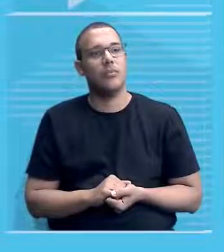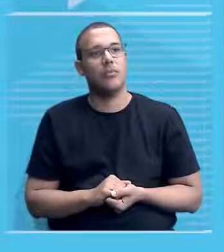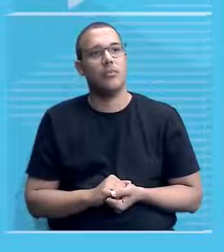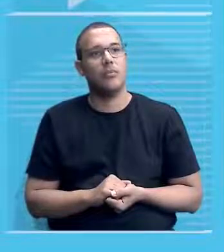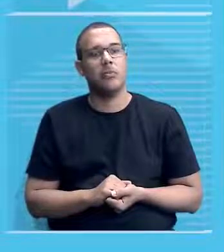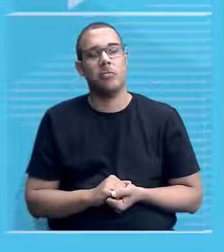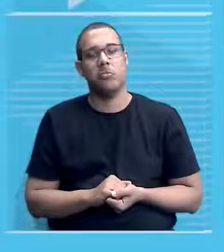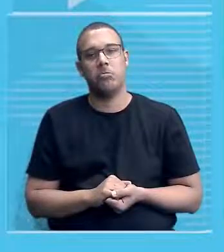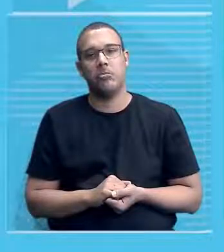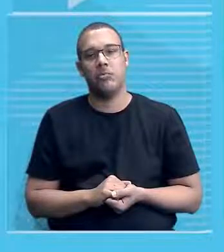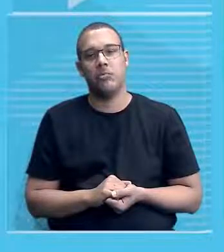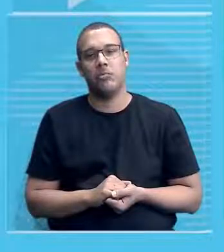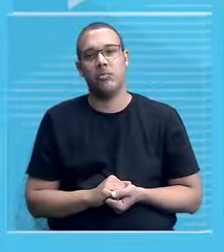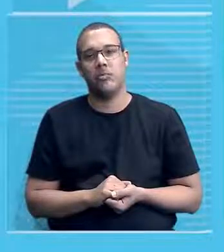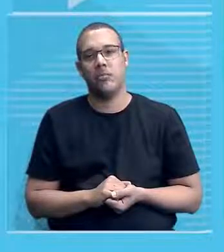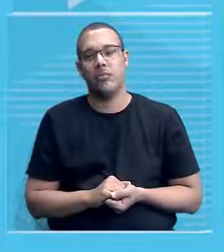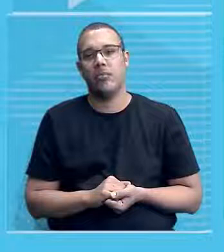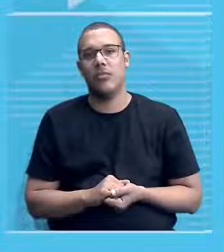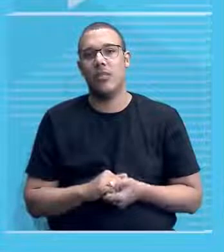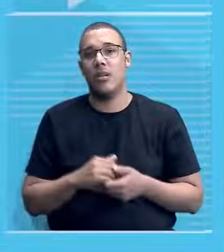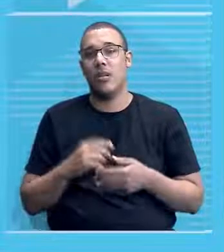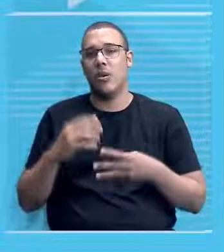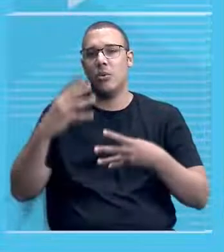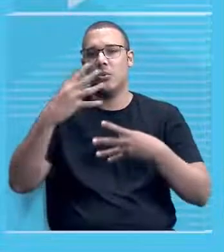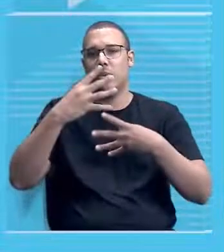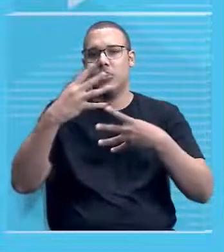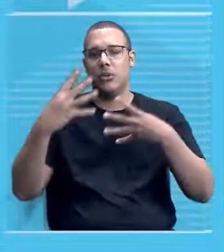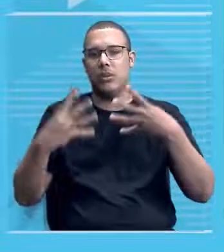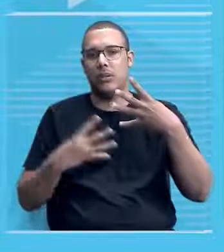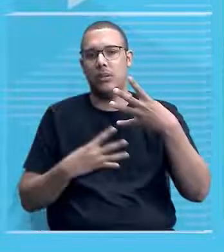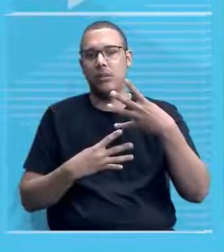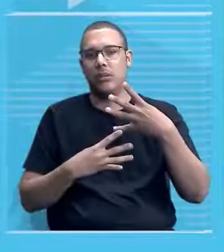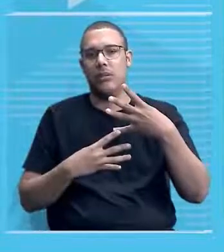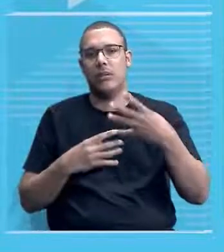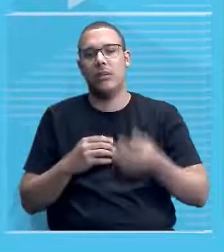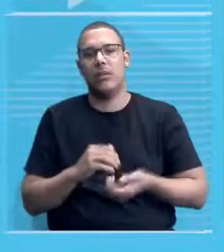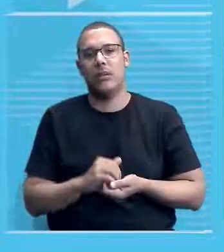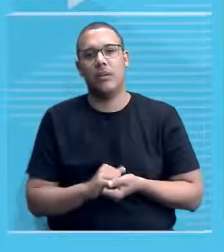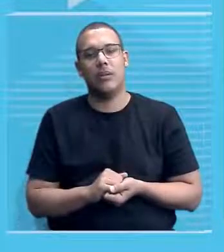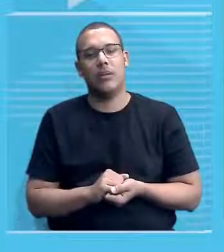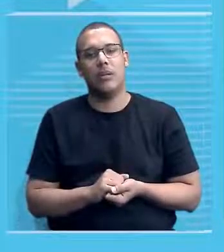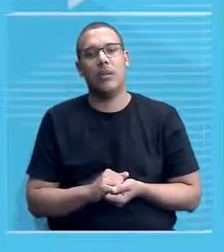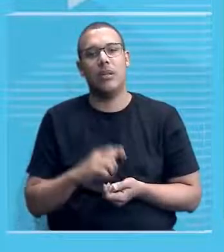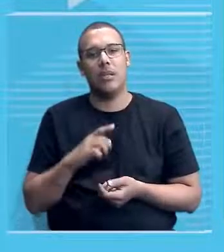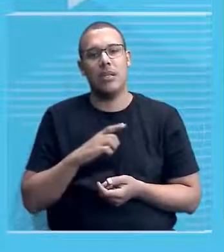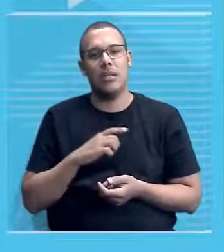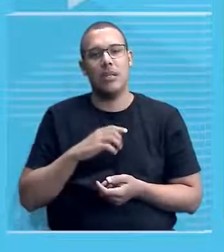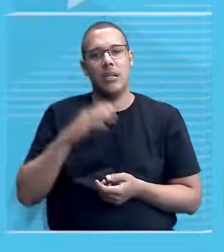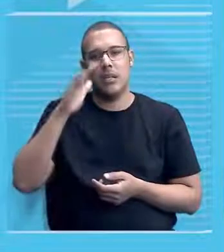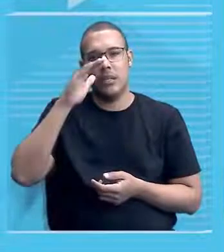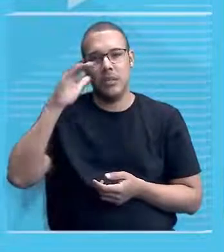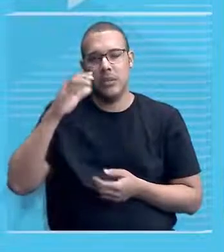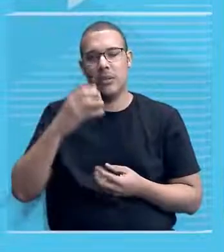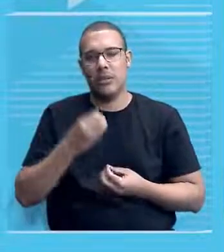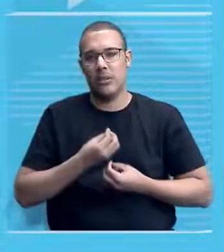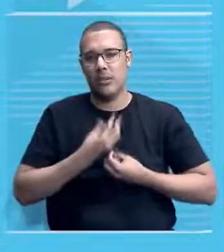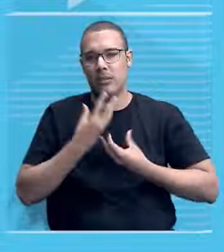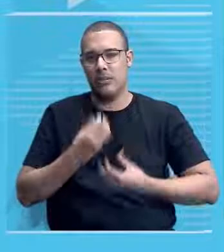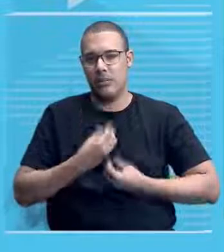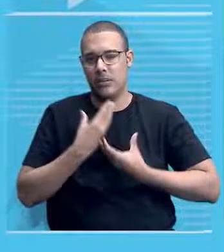né então no soneto dele né tem essa curiosidade da poesia